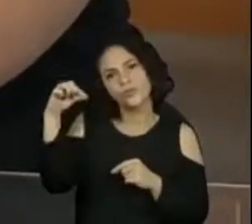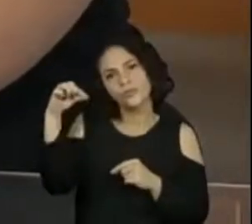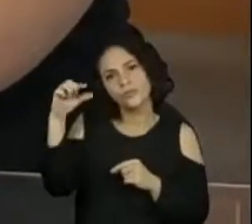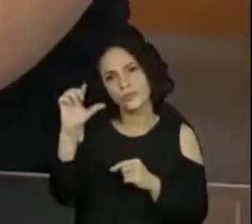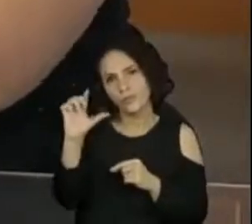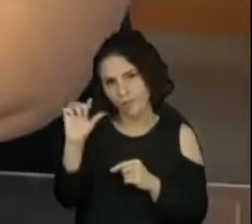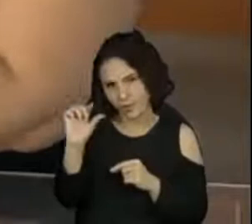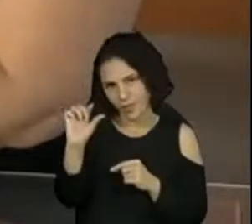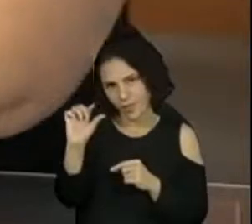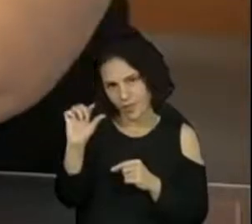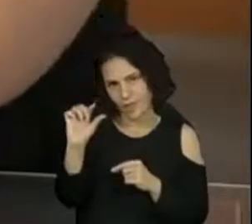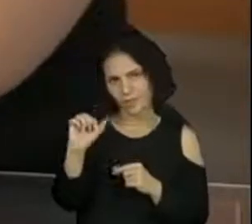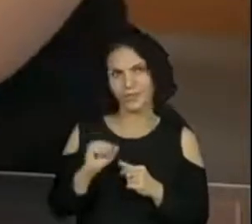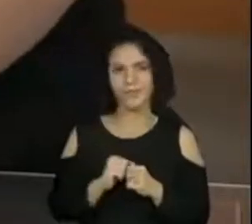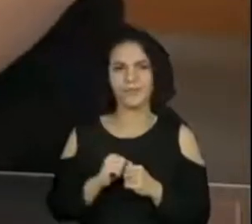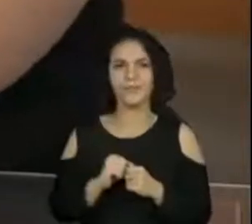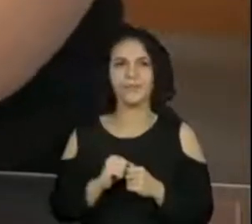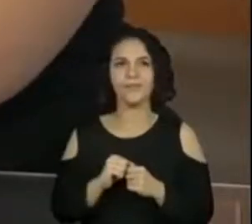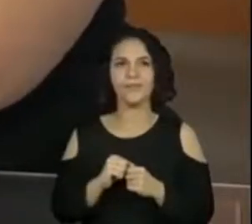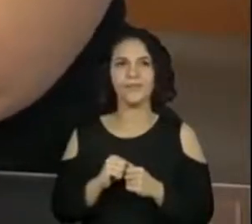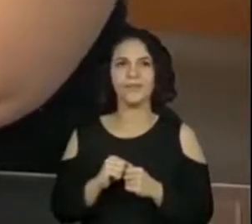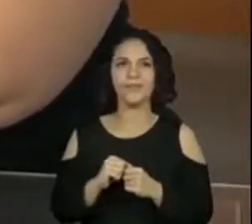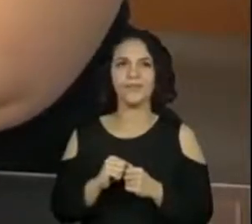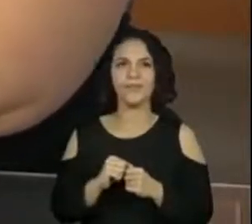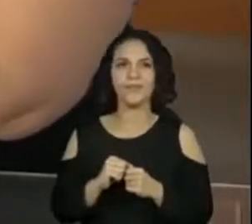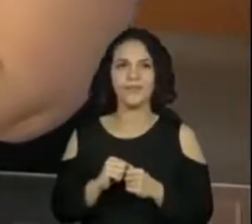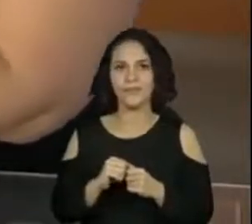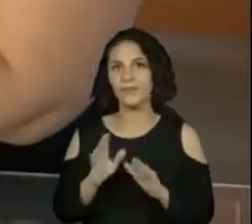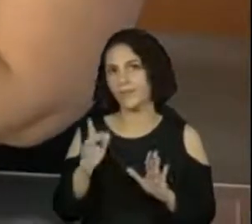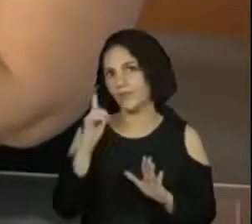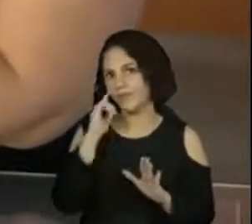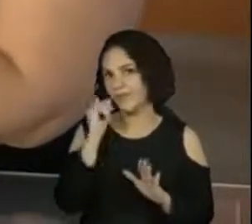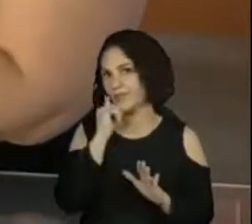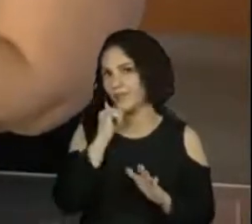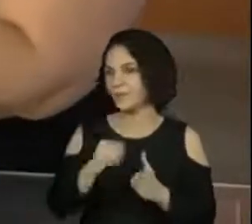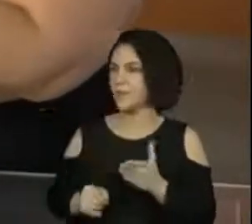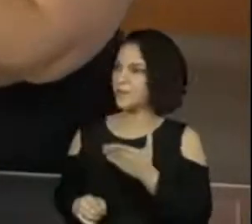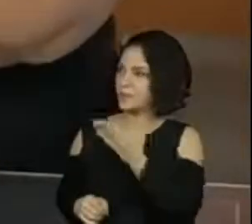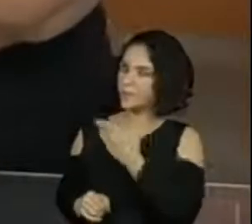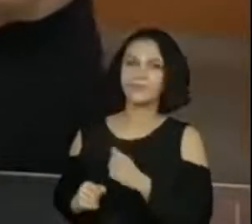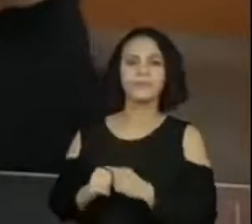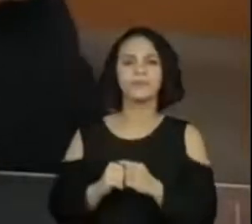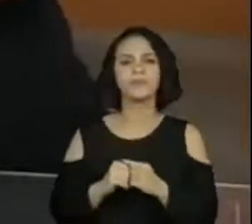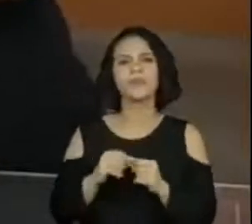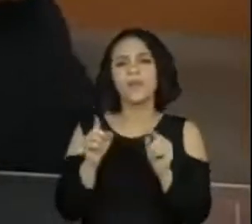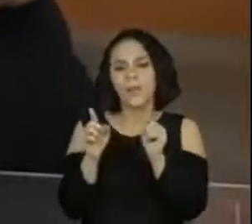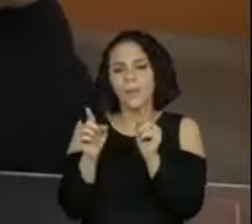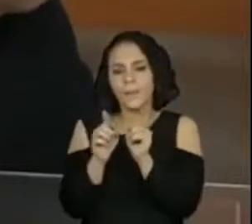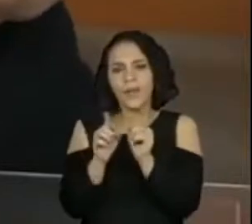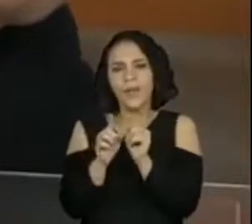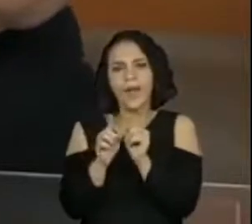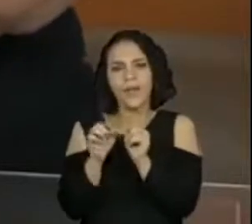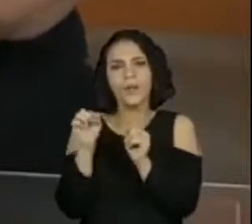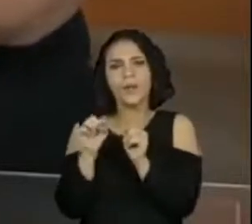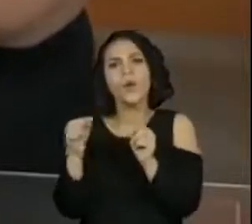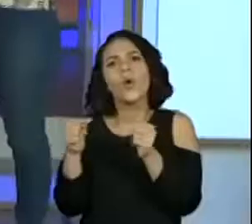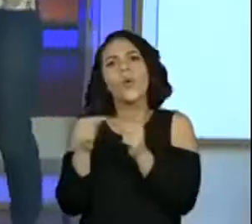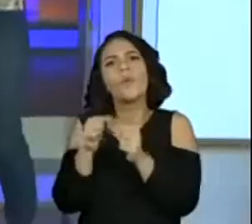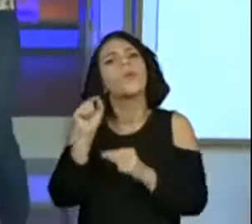menor. Vamos rodar para o lado certo. Assim. O ponteiro menor aponta o quê, professora